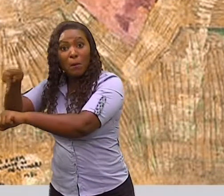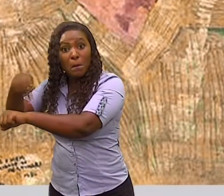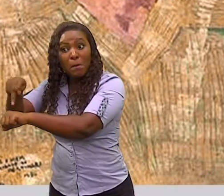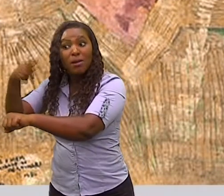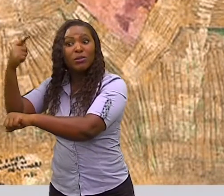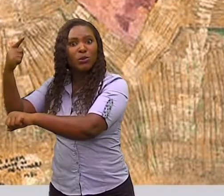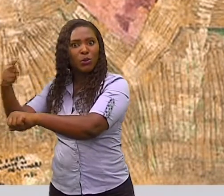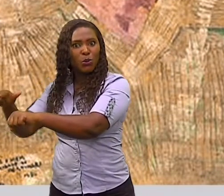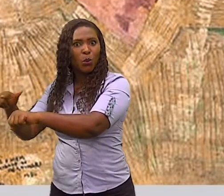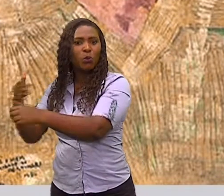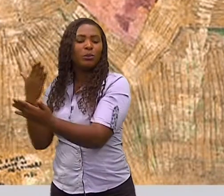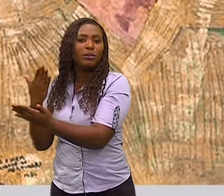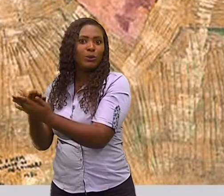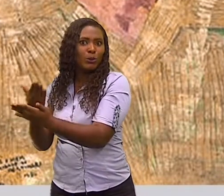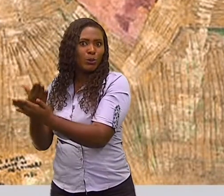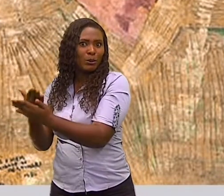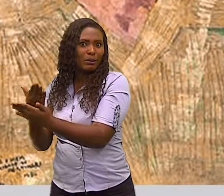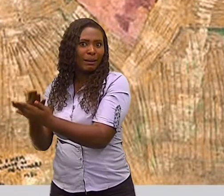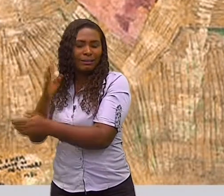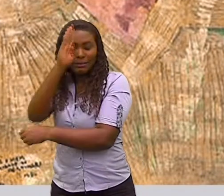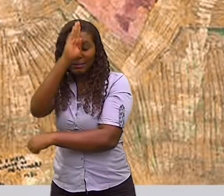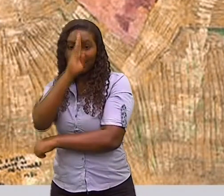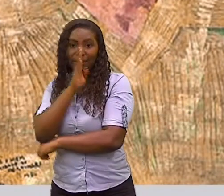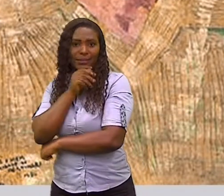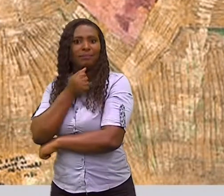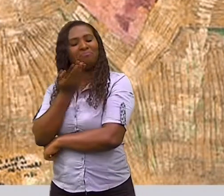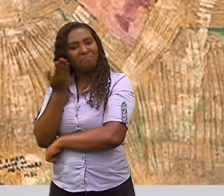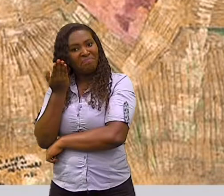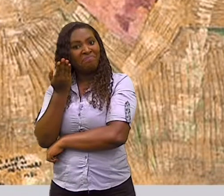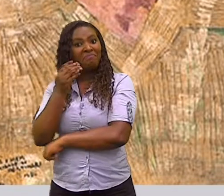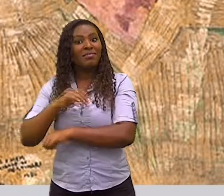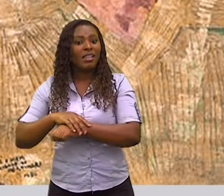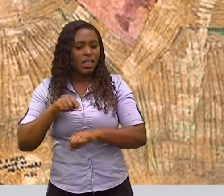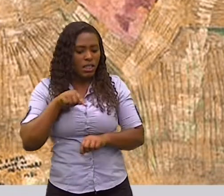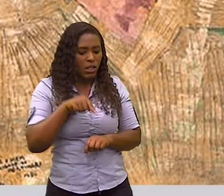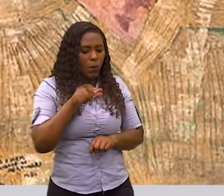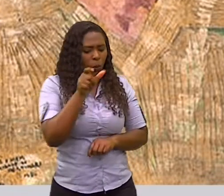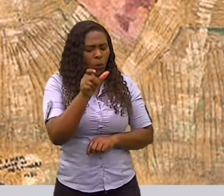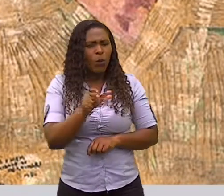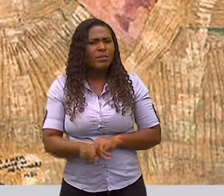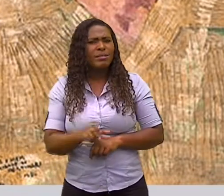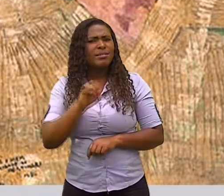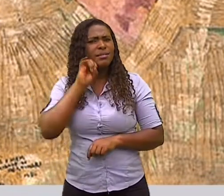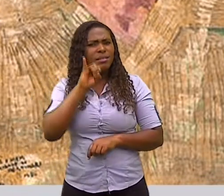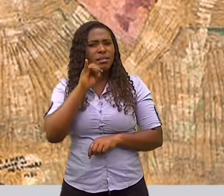nova escola se completavam. Então, esses artistas que ganhavam o prêmio,